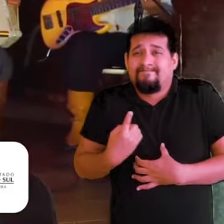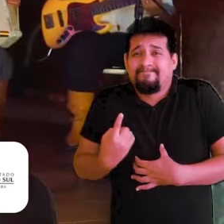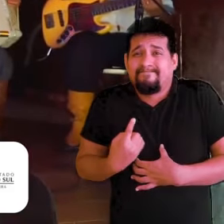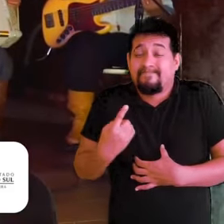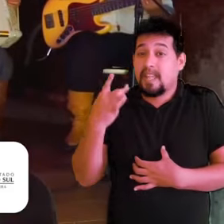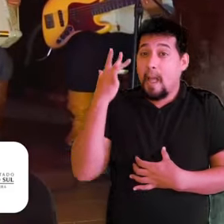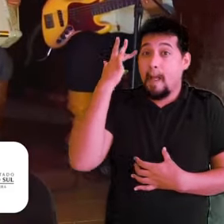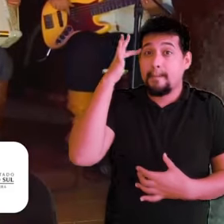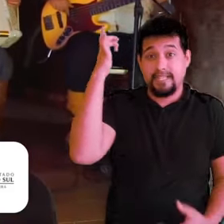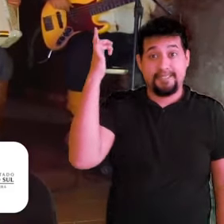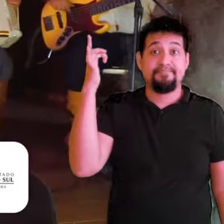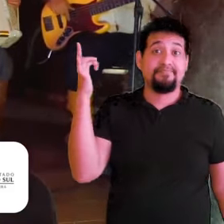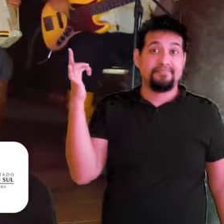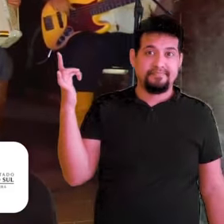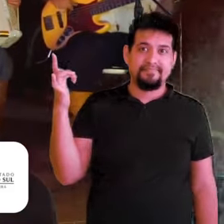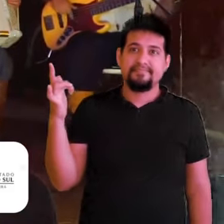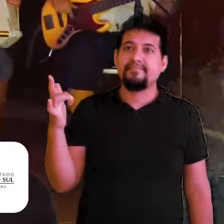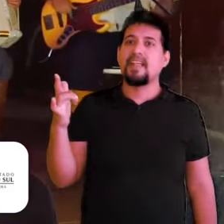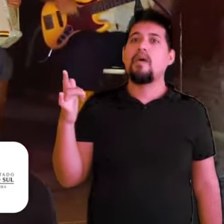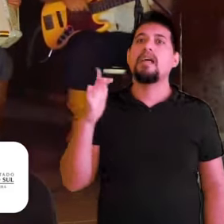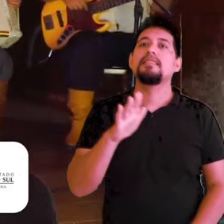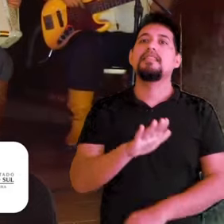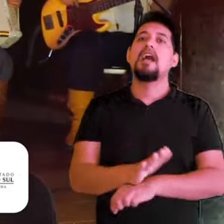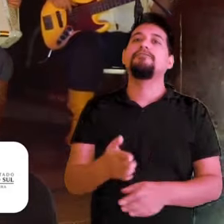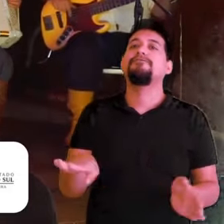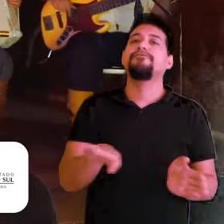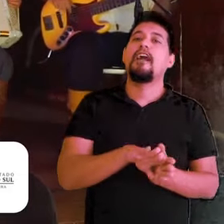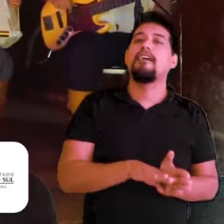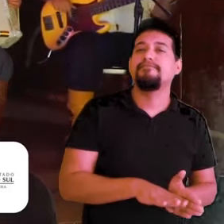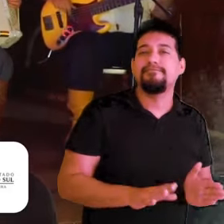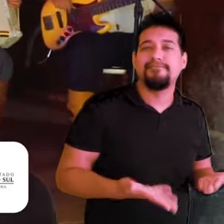solidão. Quem sabe amanhã, quando a tarde